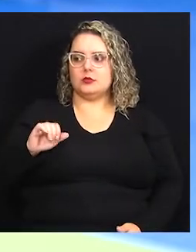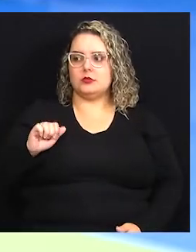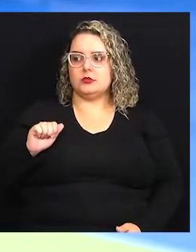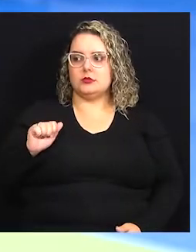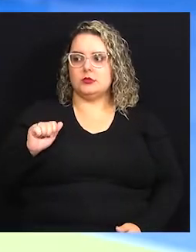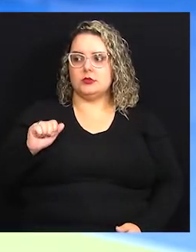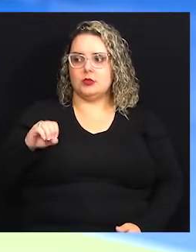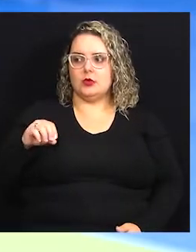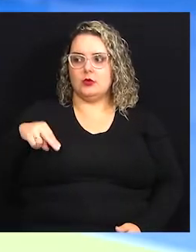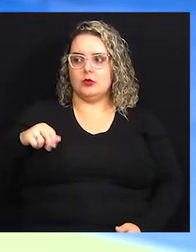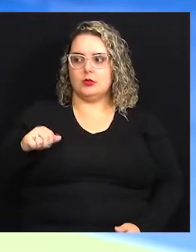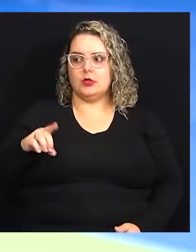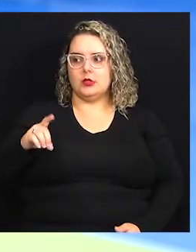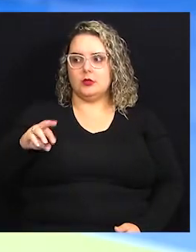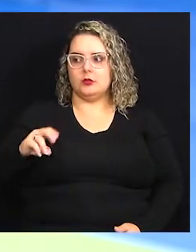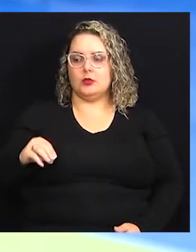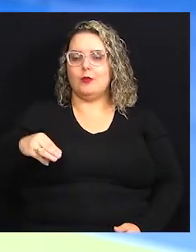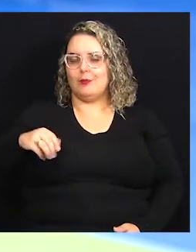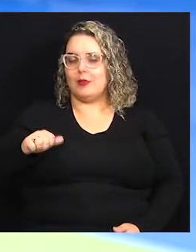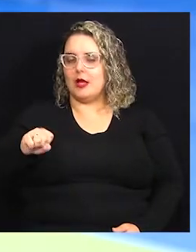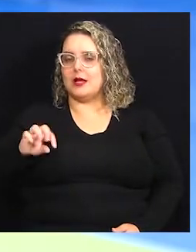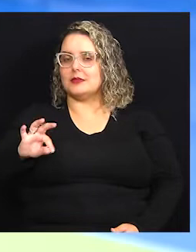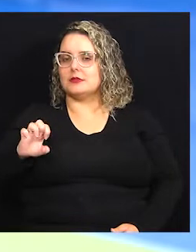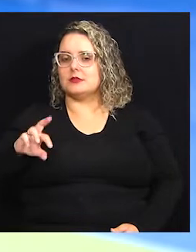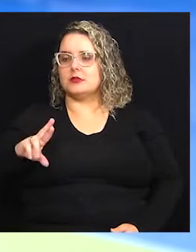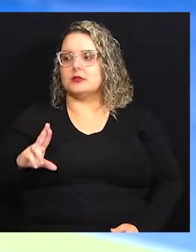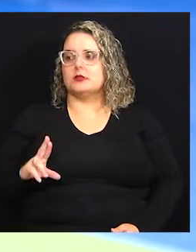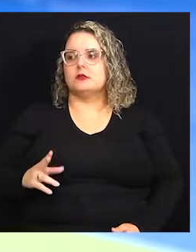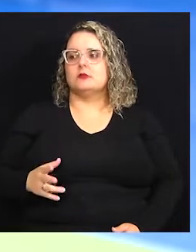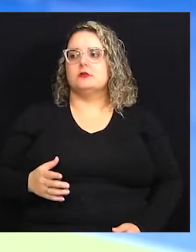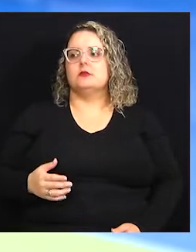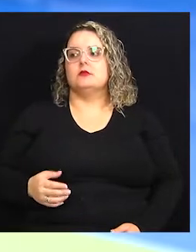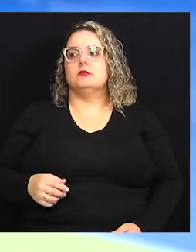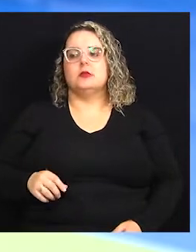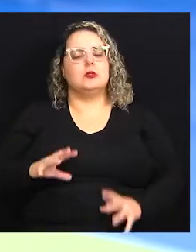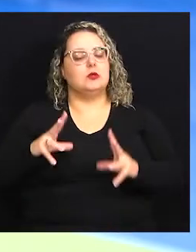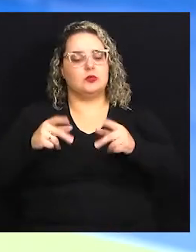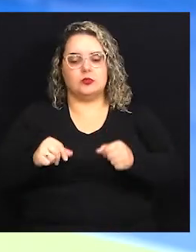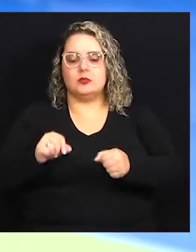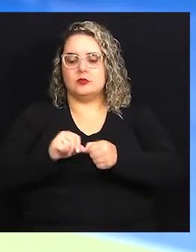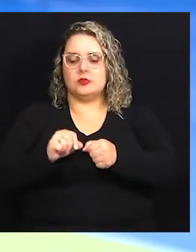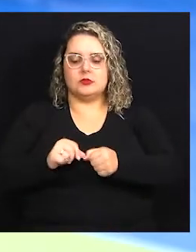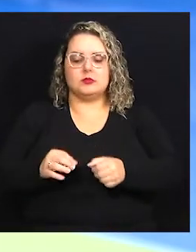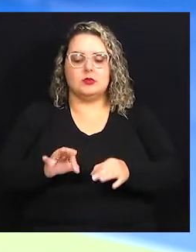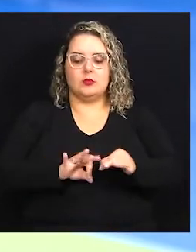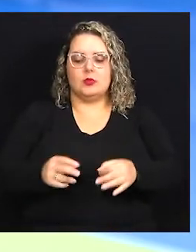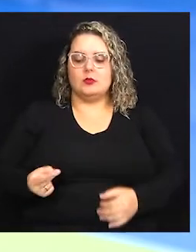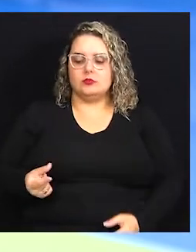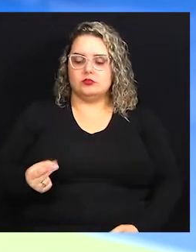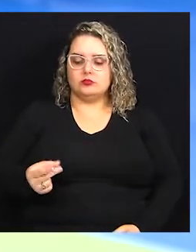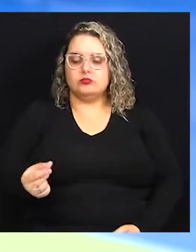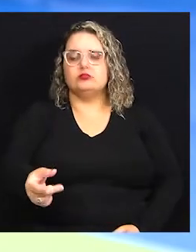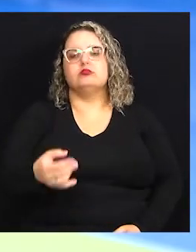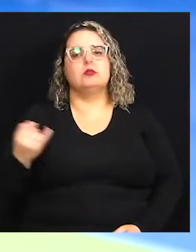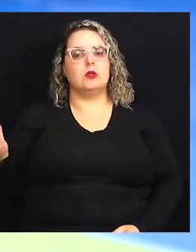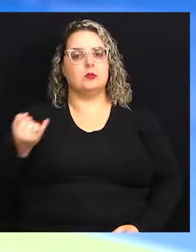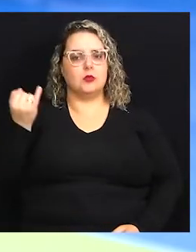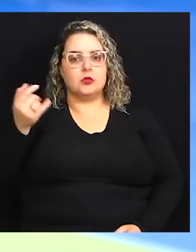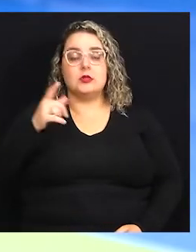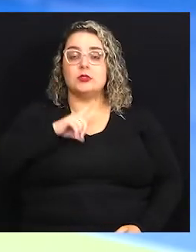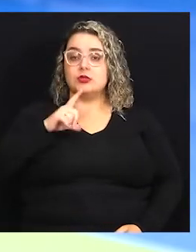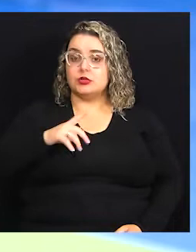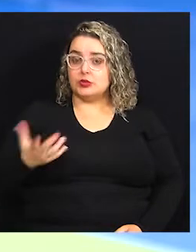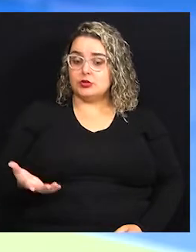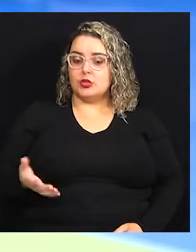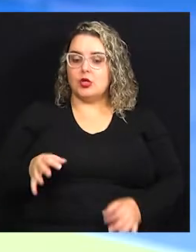patrocinador master, tem tudo a fazer o projeto ele ser vindouro por muito, muito tempo. entendeu? Isso é uma coisa mais importante que tem. É